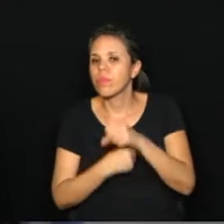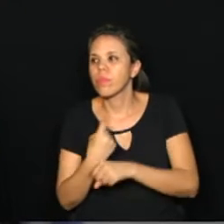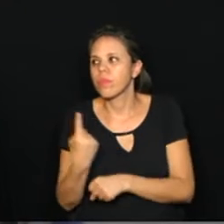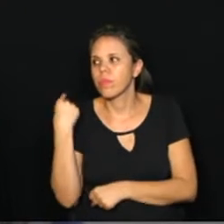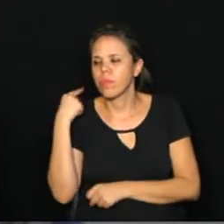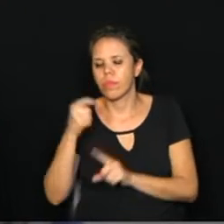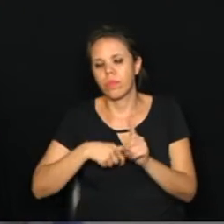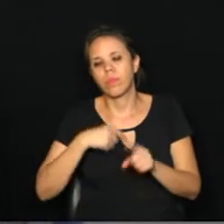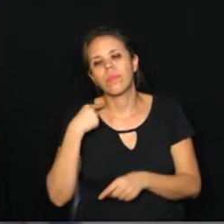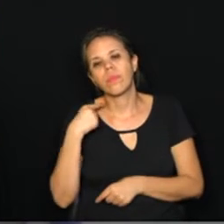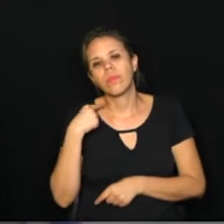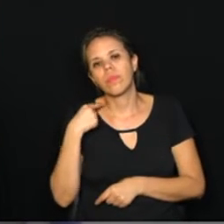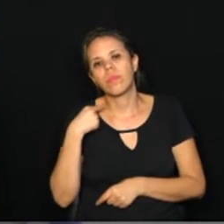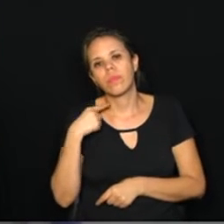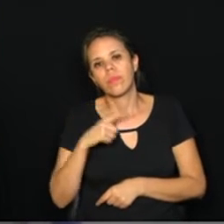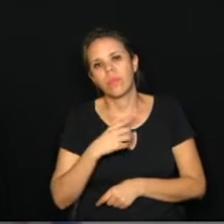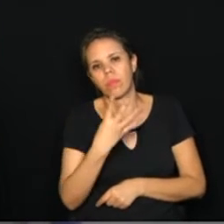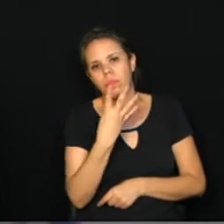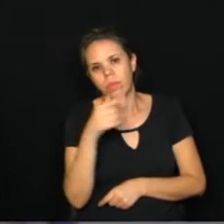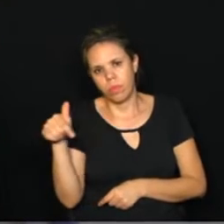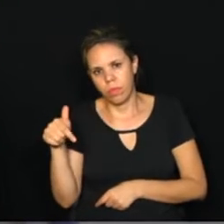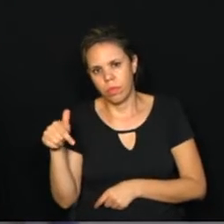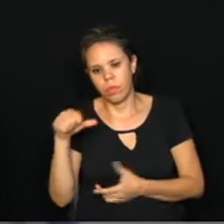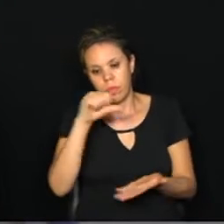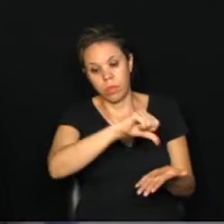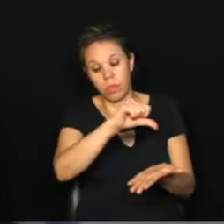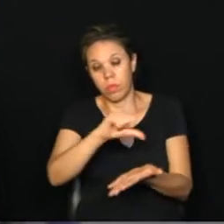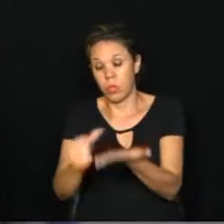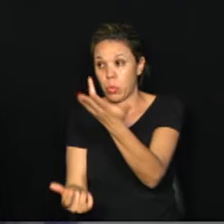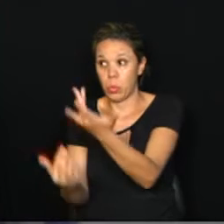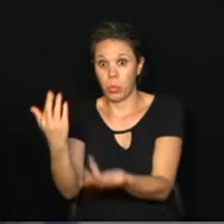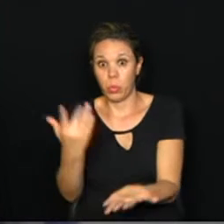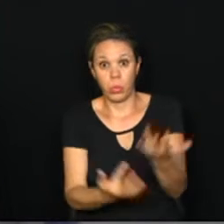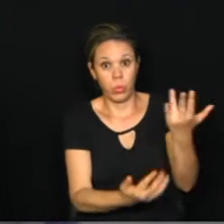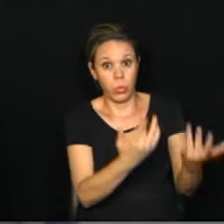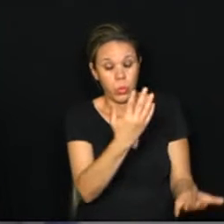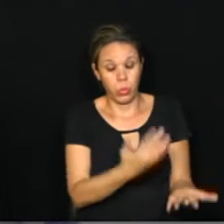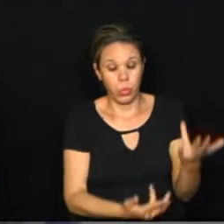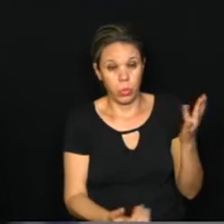mês de maio, nós tivemos 47 focos de incêndio, isso